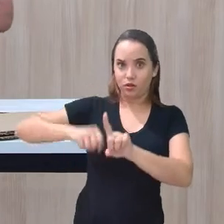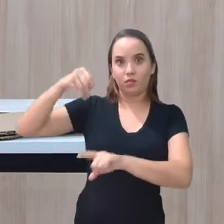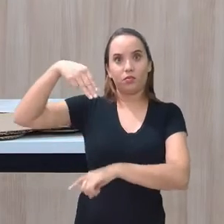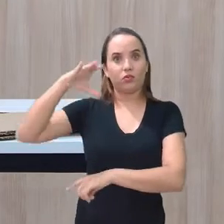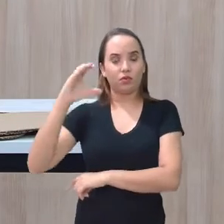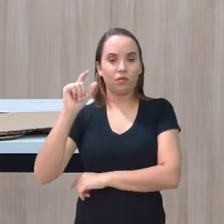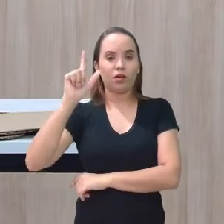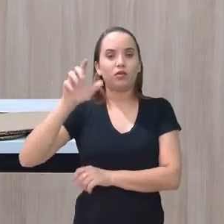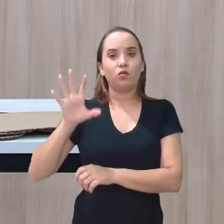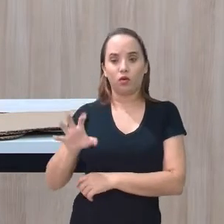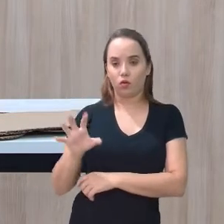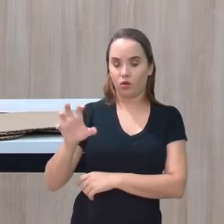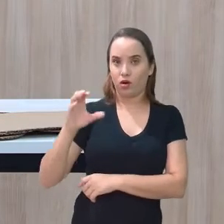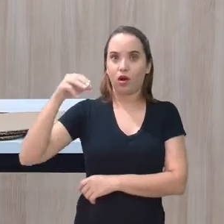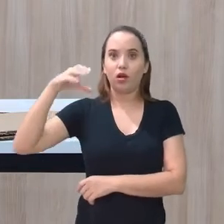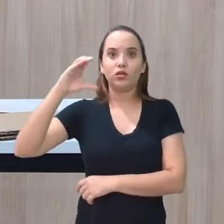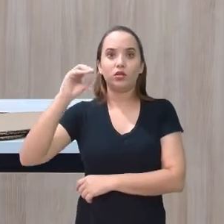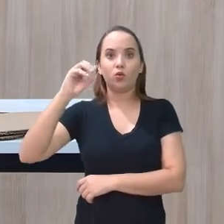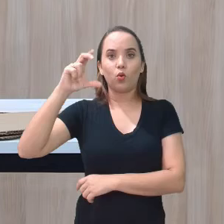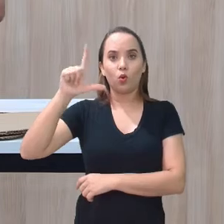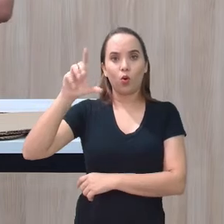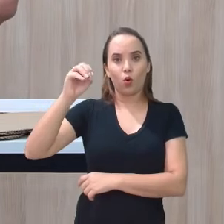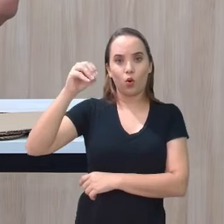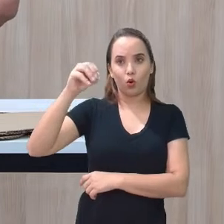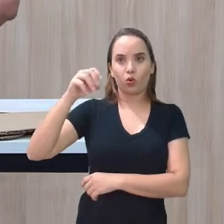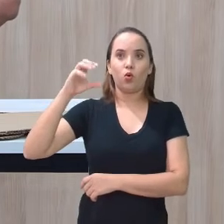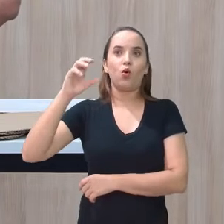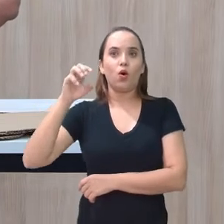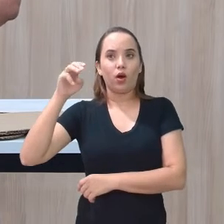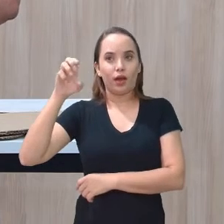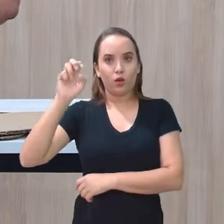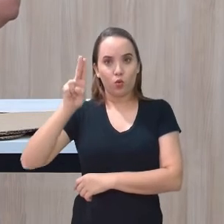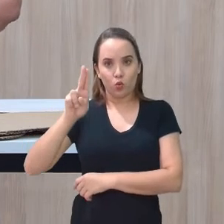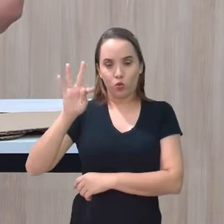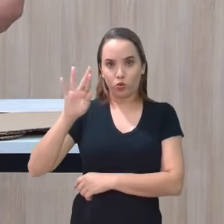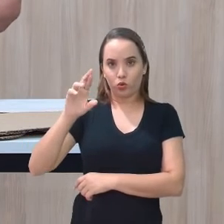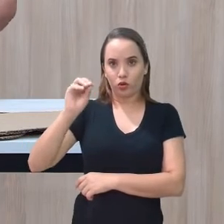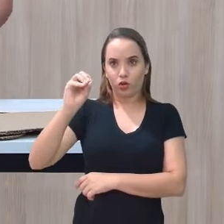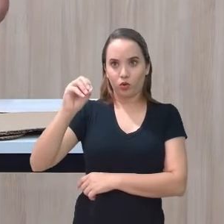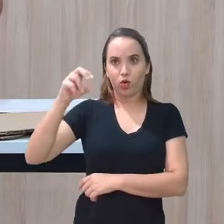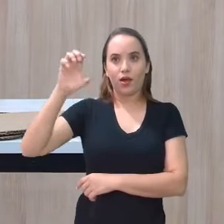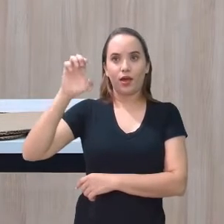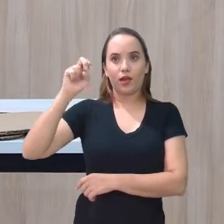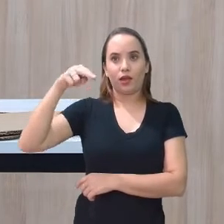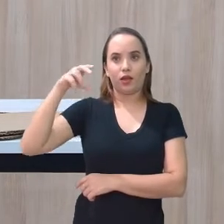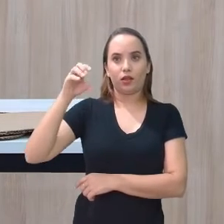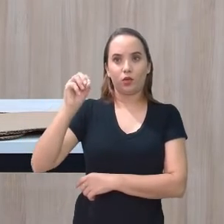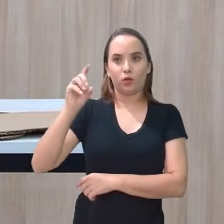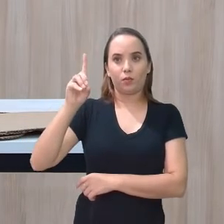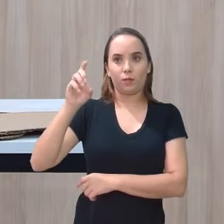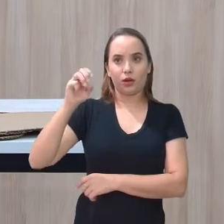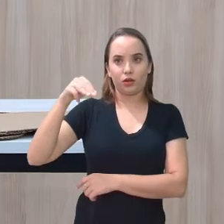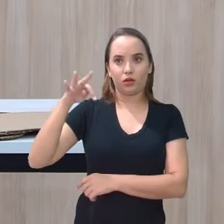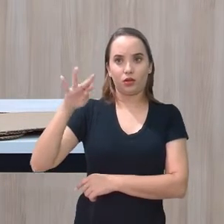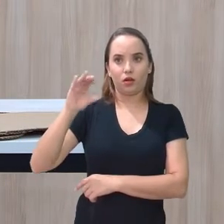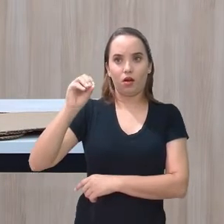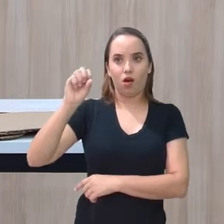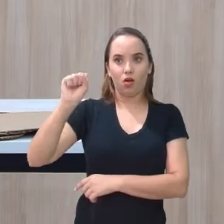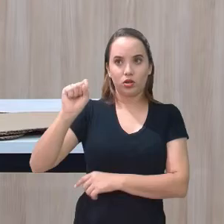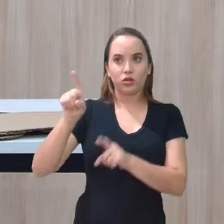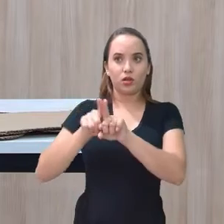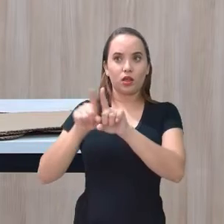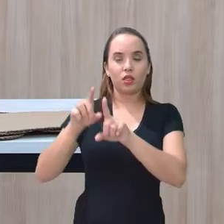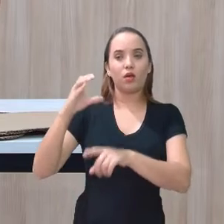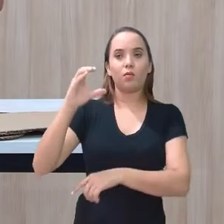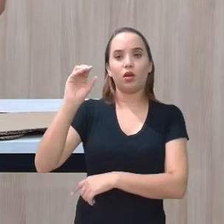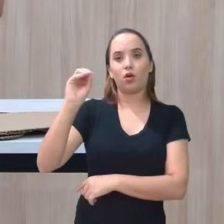útero, a endometriose e o câncer de colo retal. E aí eu vou chamar a professora Cláudia, ela vai dar as boas-vindas e vai falar